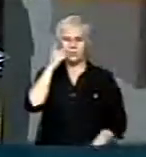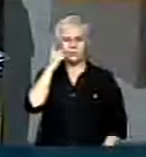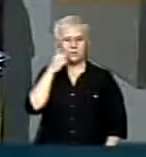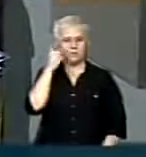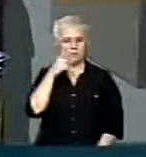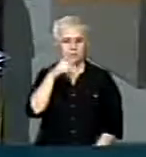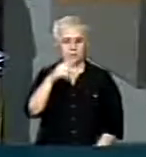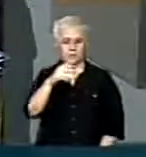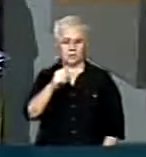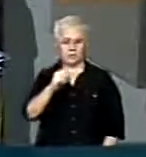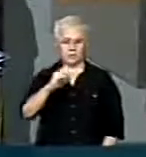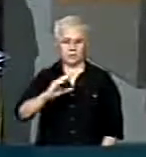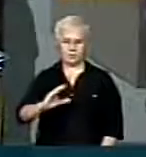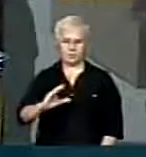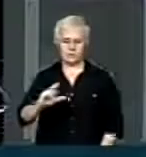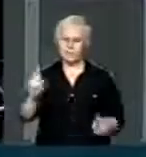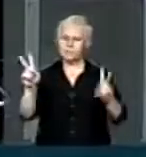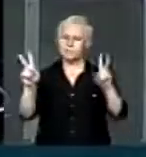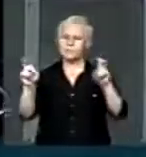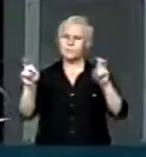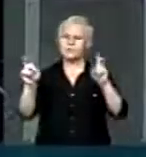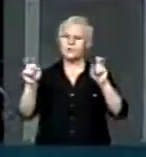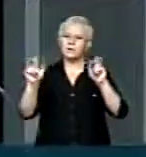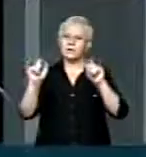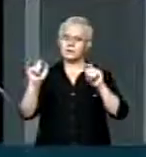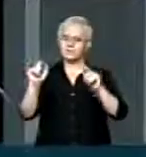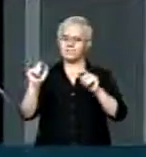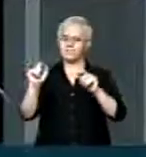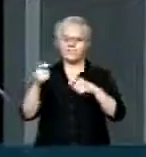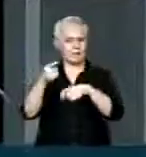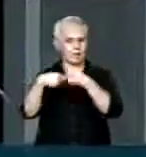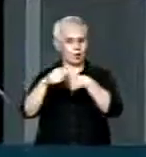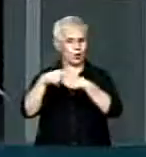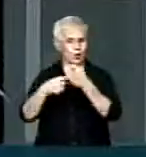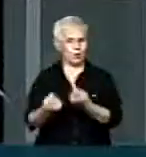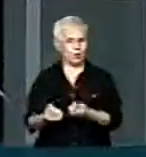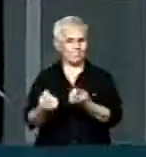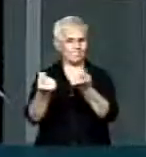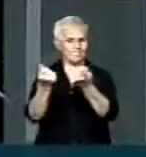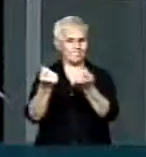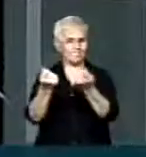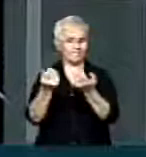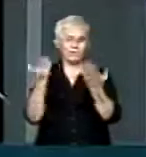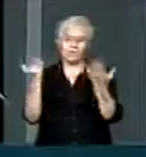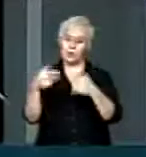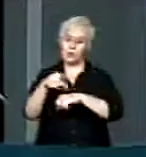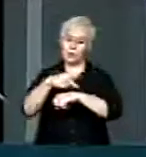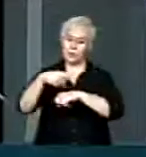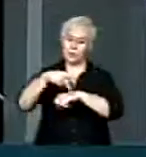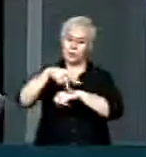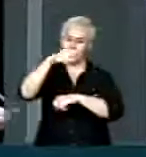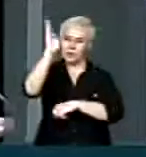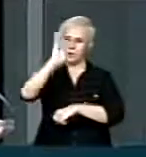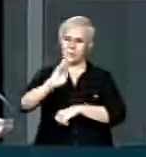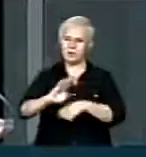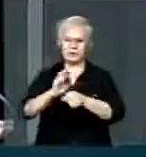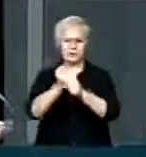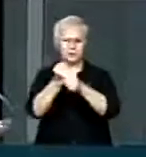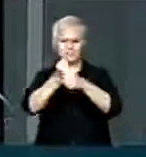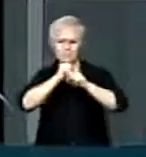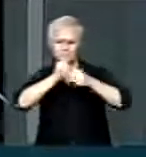do PSC a respeito da nossa economia. Um país, um Brasil